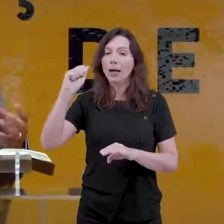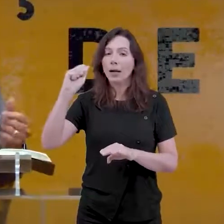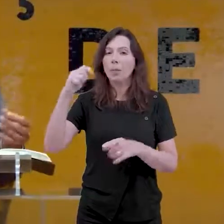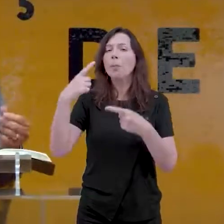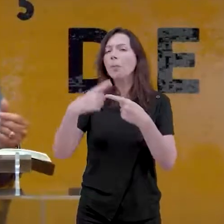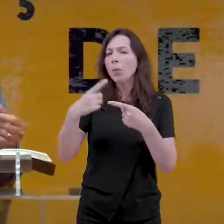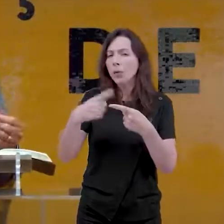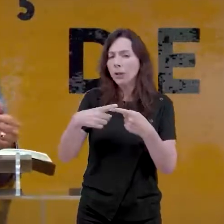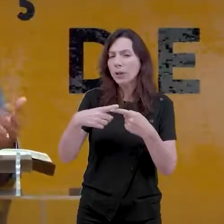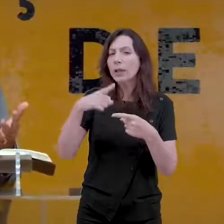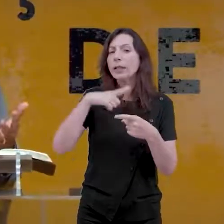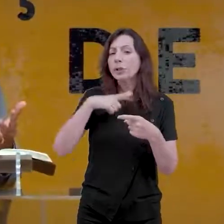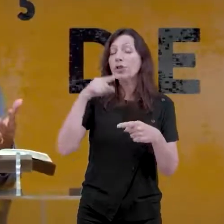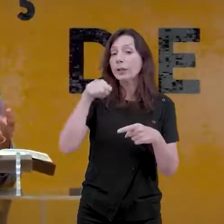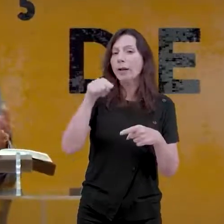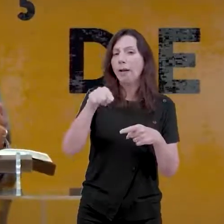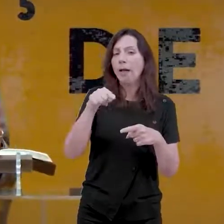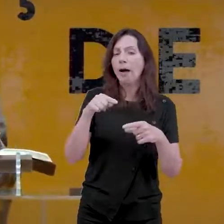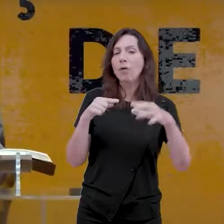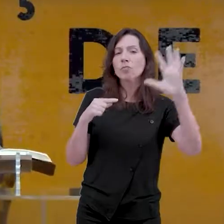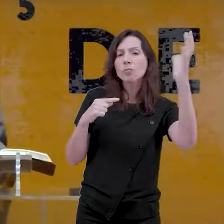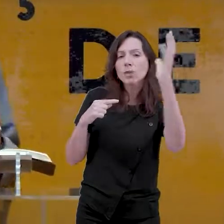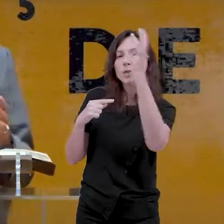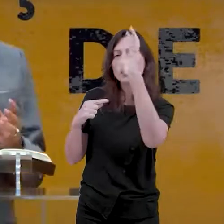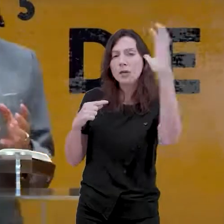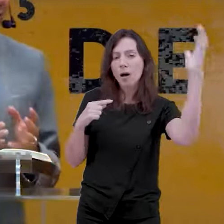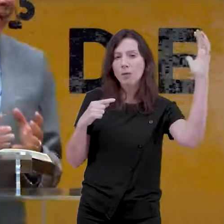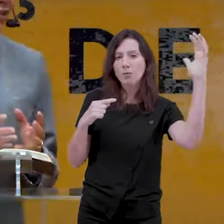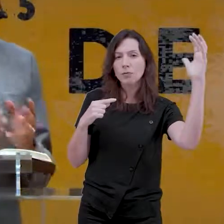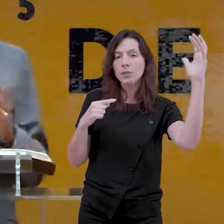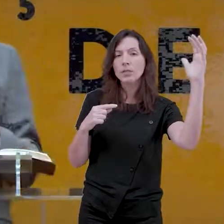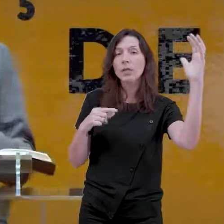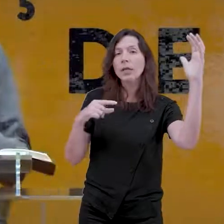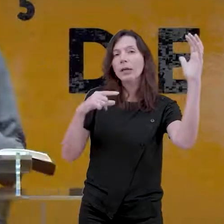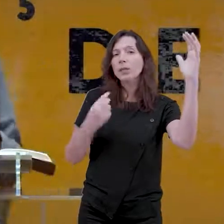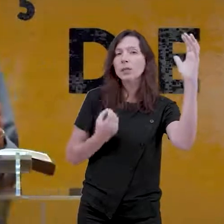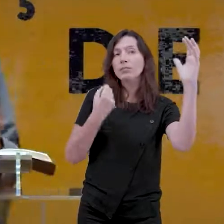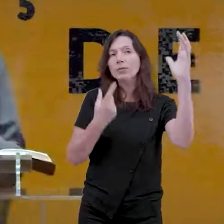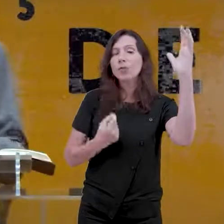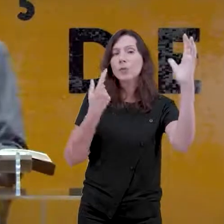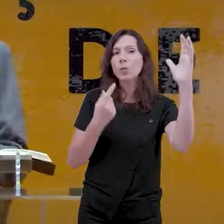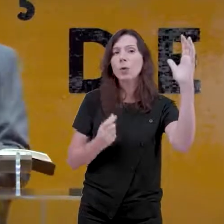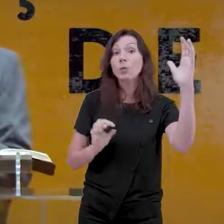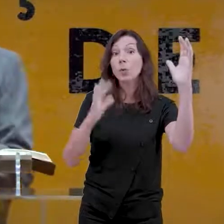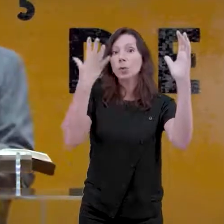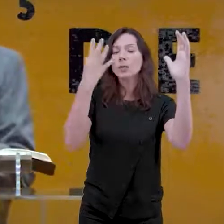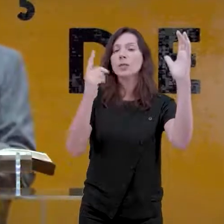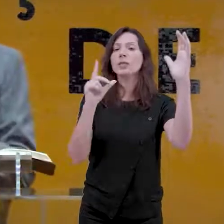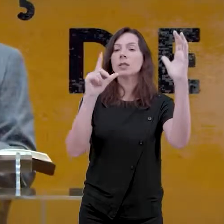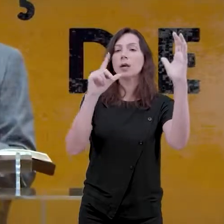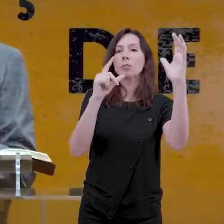como se fosse de água, como se fossem lágrimas. E aí, alguns traduziram vale de lágrimas, daí vem a ideia de vale de